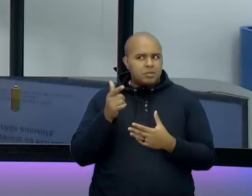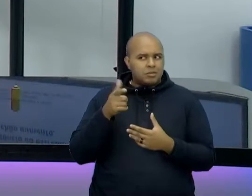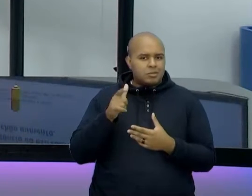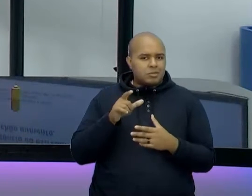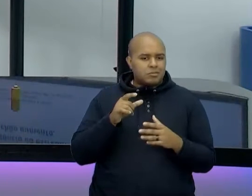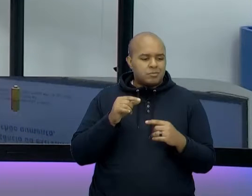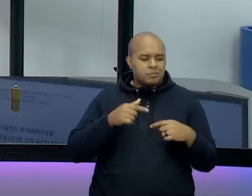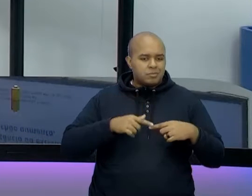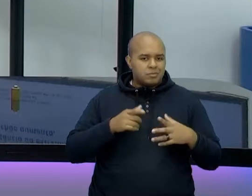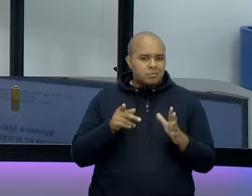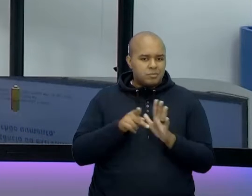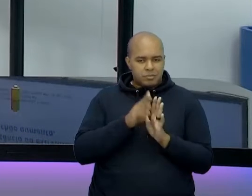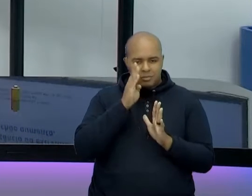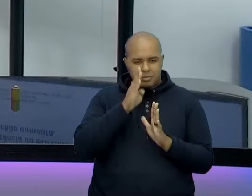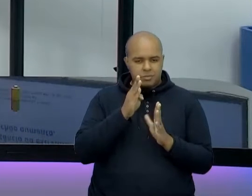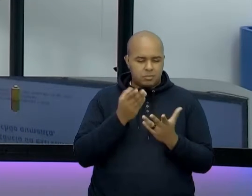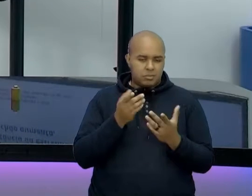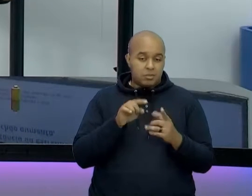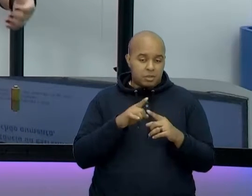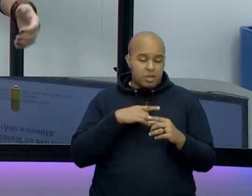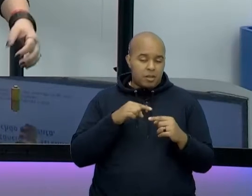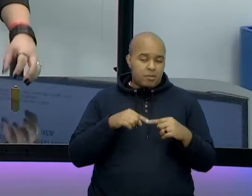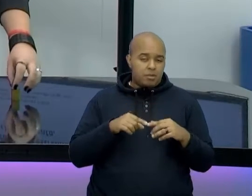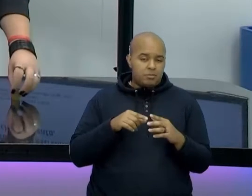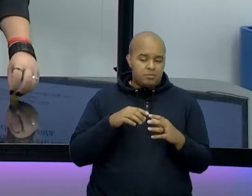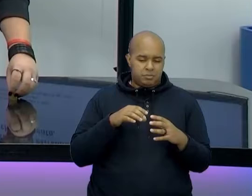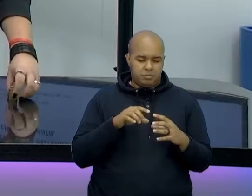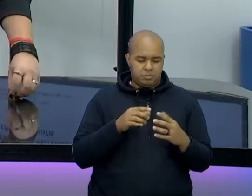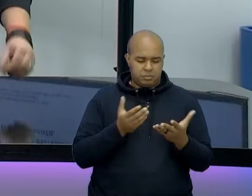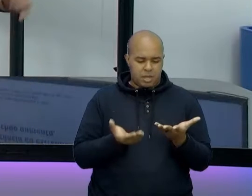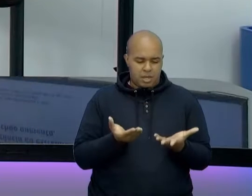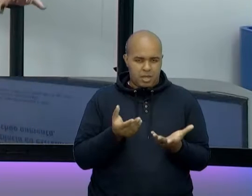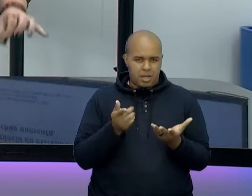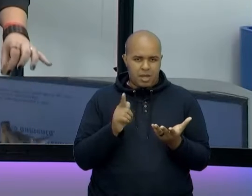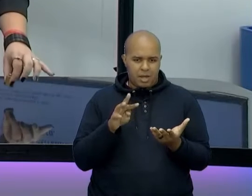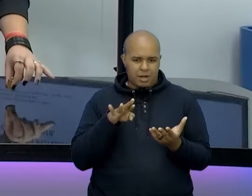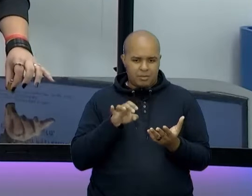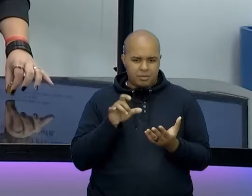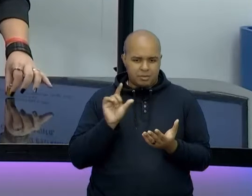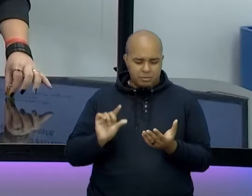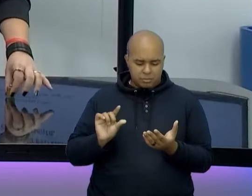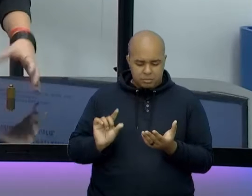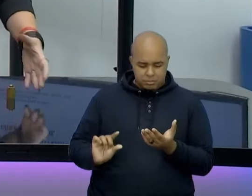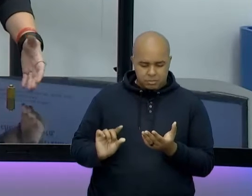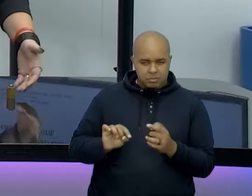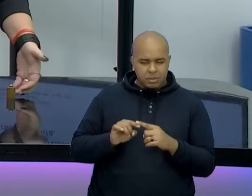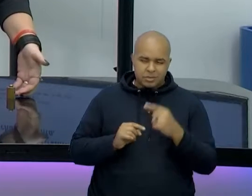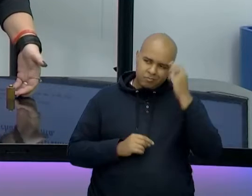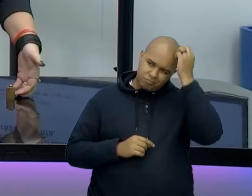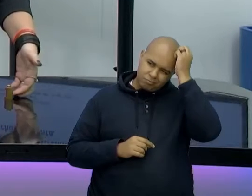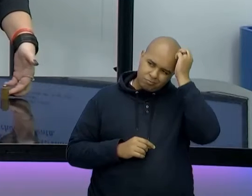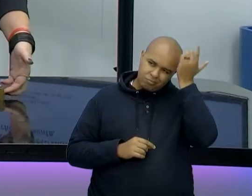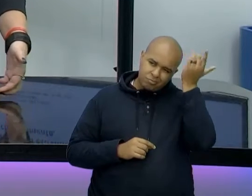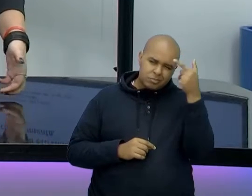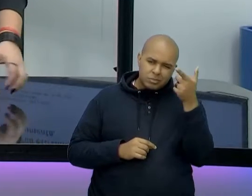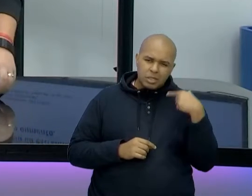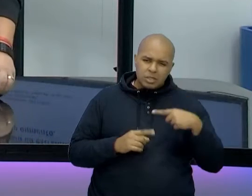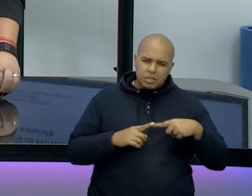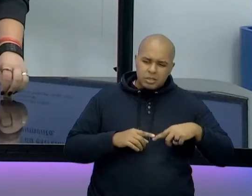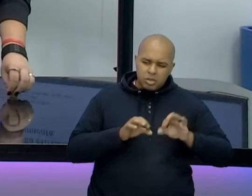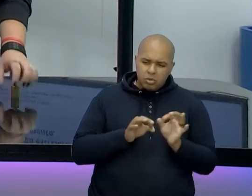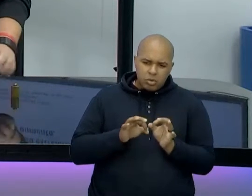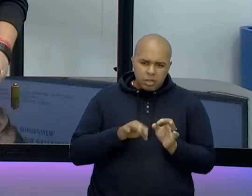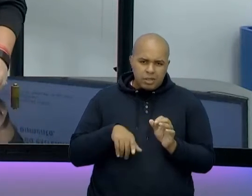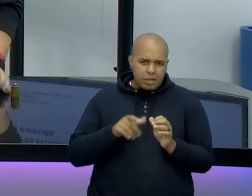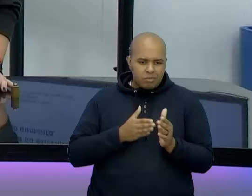uma relação, obviamente, ele tem a ver com o centro de gravidade do objeto que está aqui, mas o fato é que esse objeto,